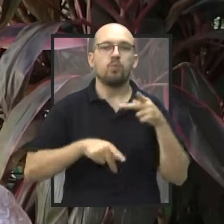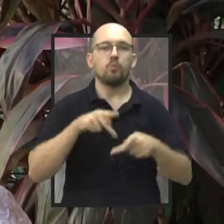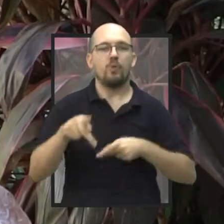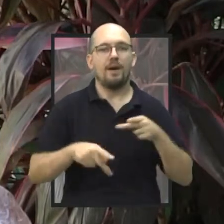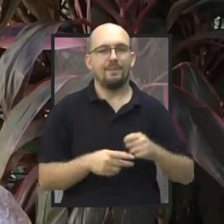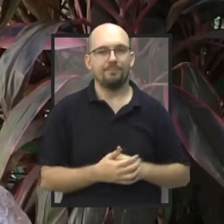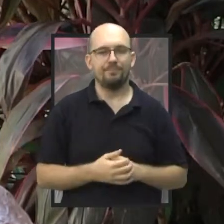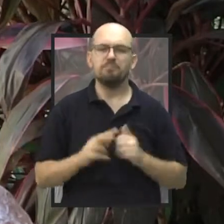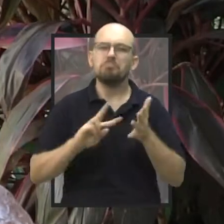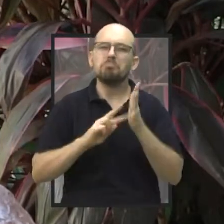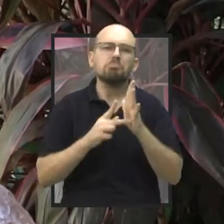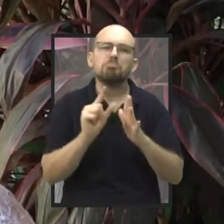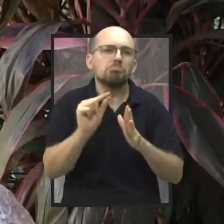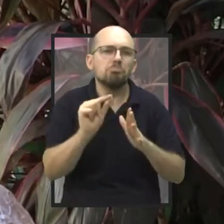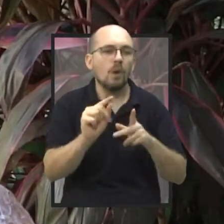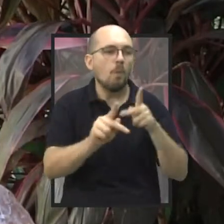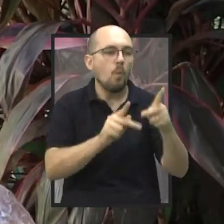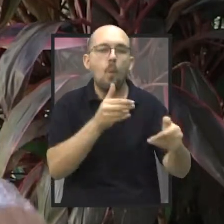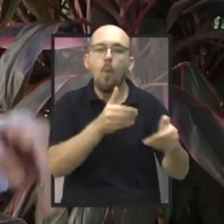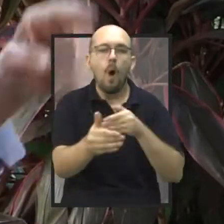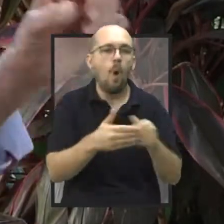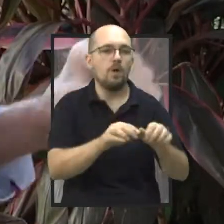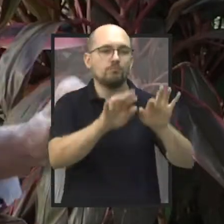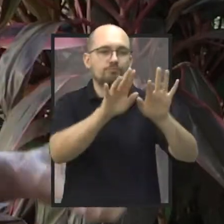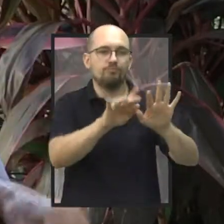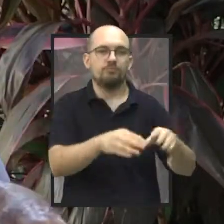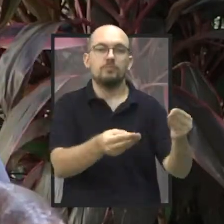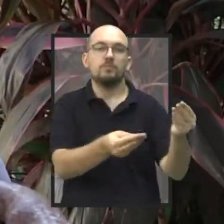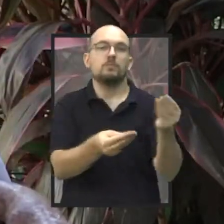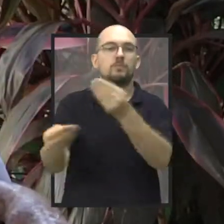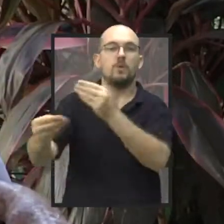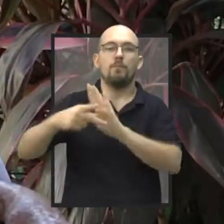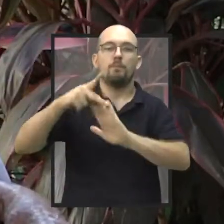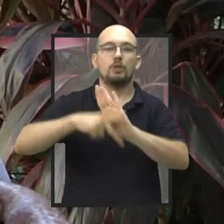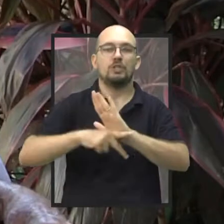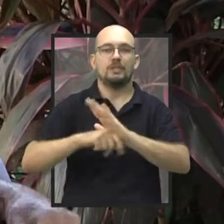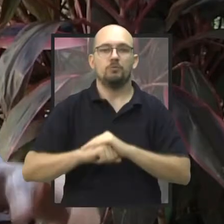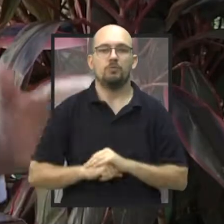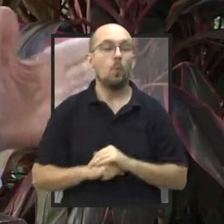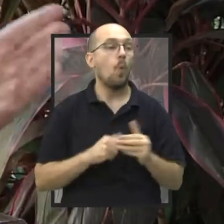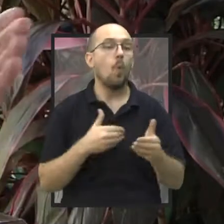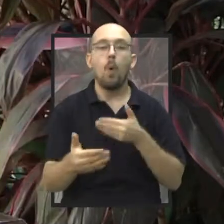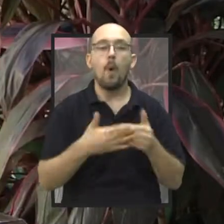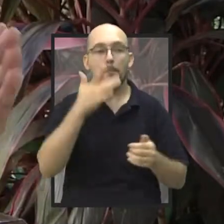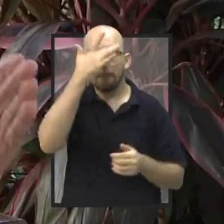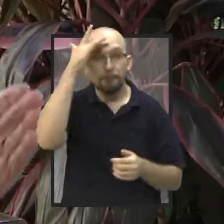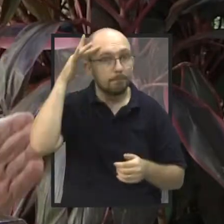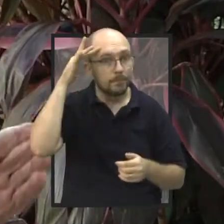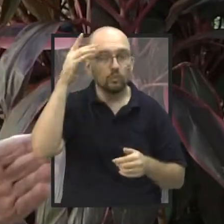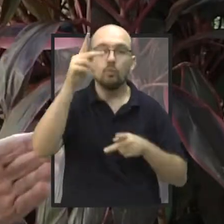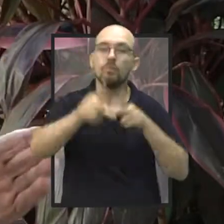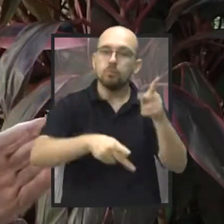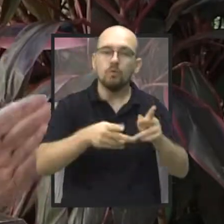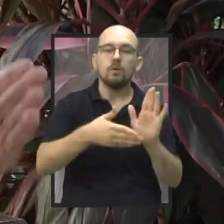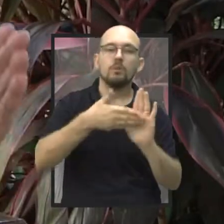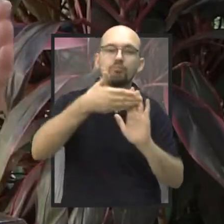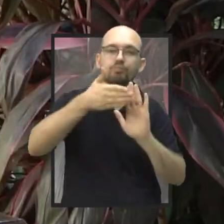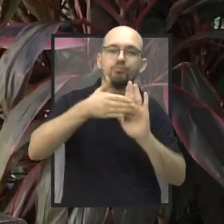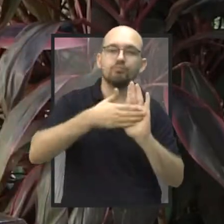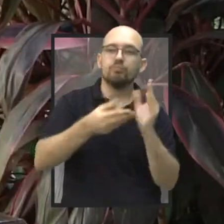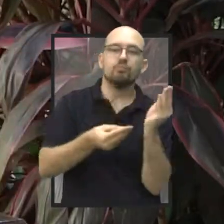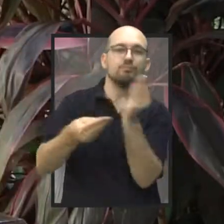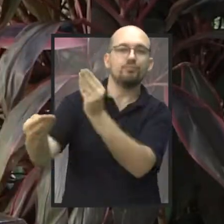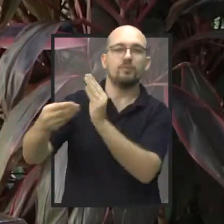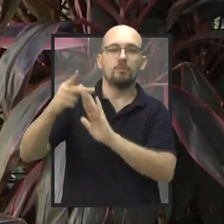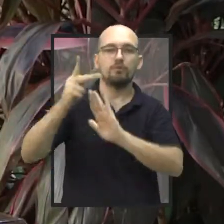você poder apresentar projetos de lei. Não é você, é o povo apresentar. Então você tendo,